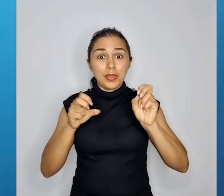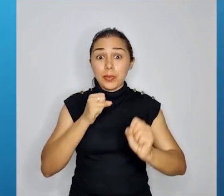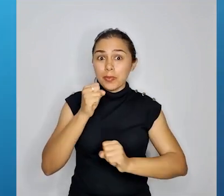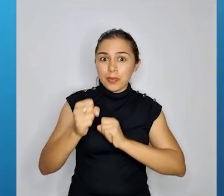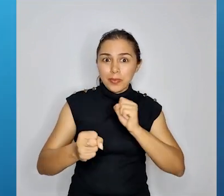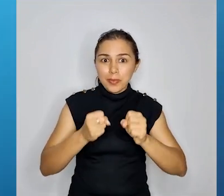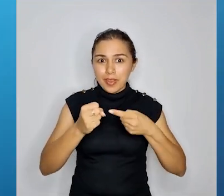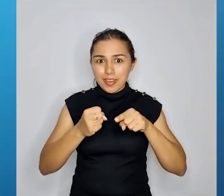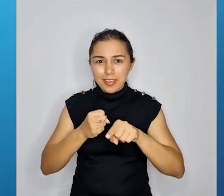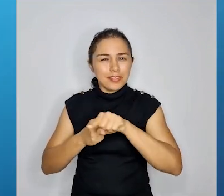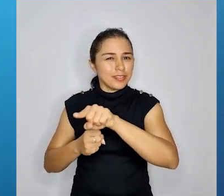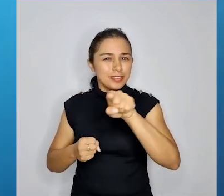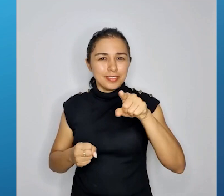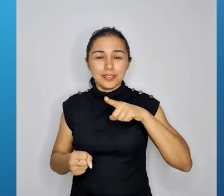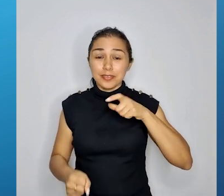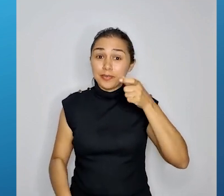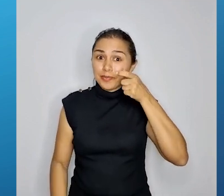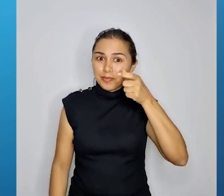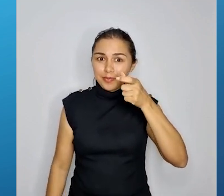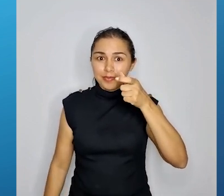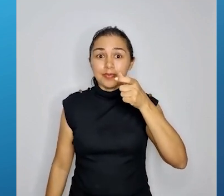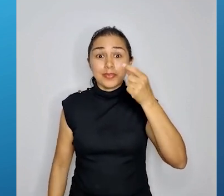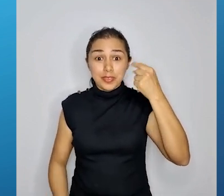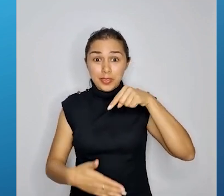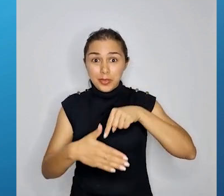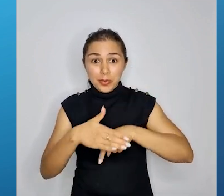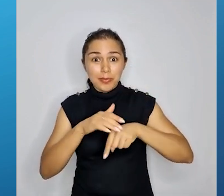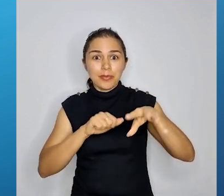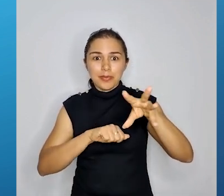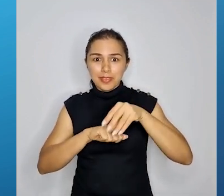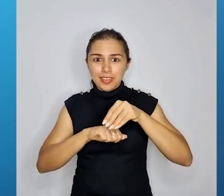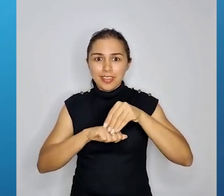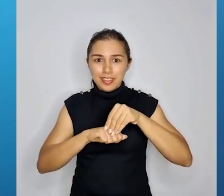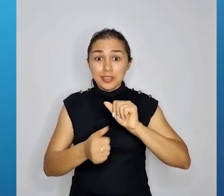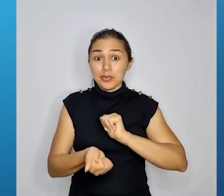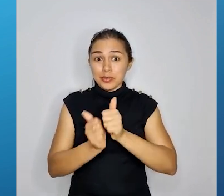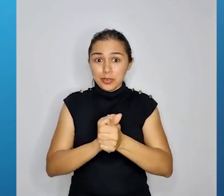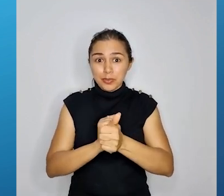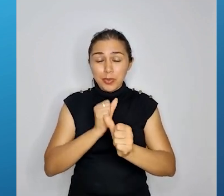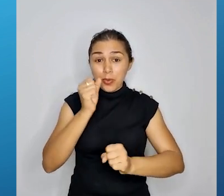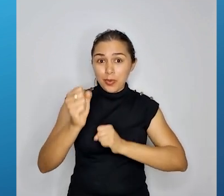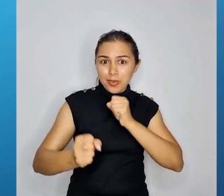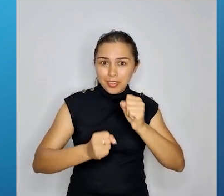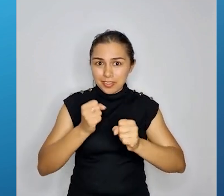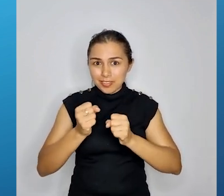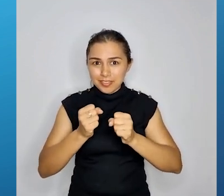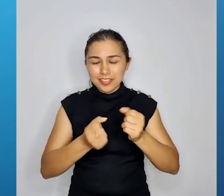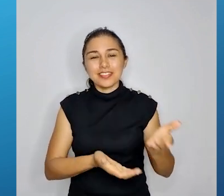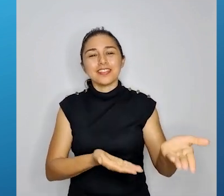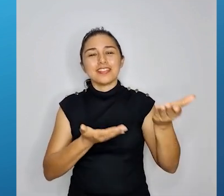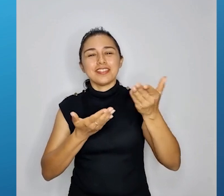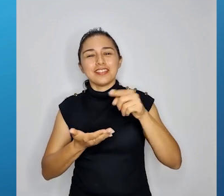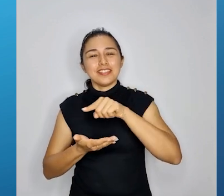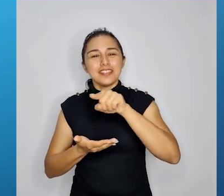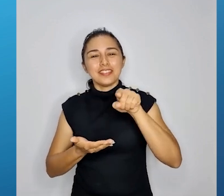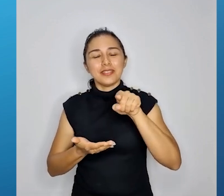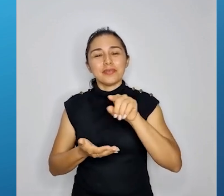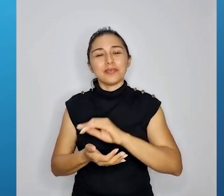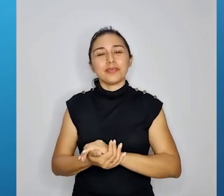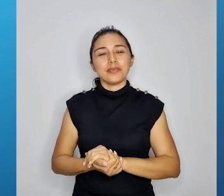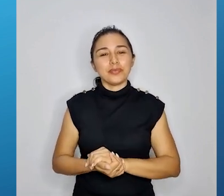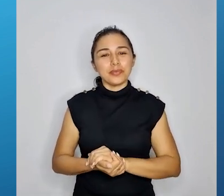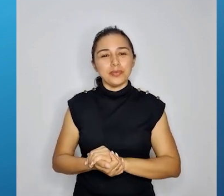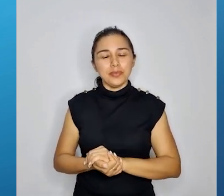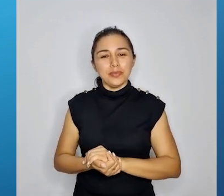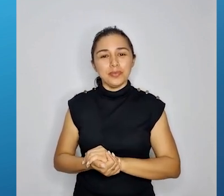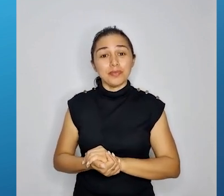maratonas. Você tem interesse em aprofundar o seu conhecimento a respeito da maratona? Então eu te convido de utilizar